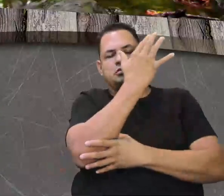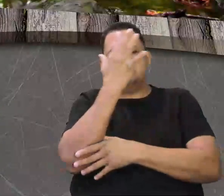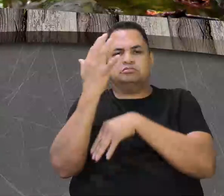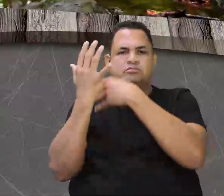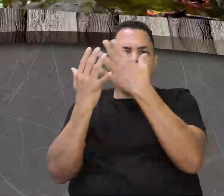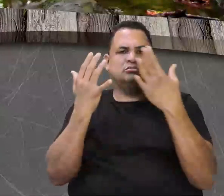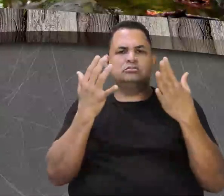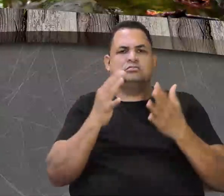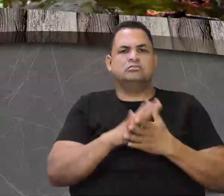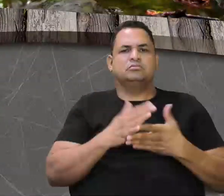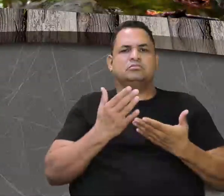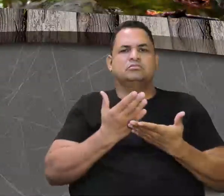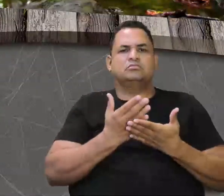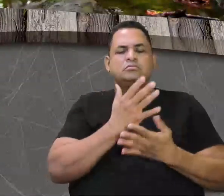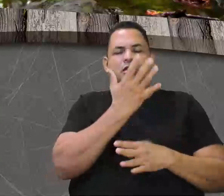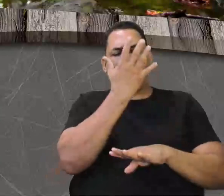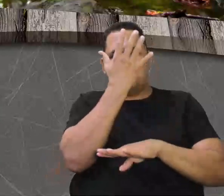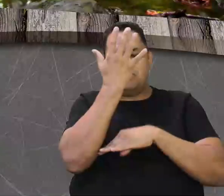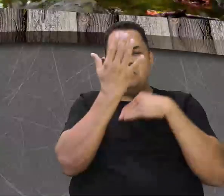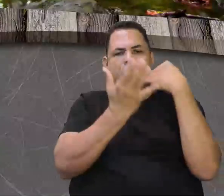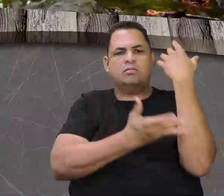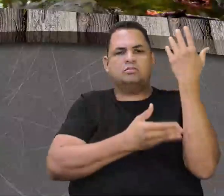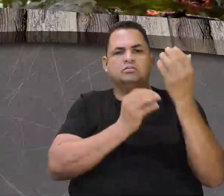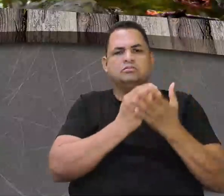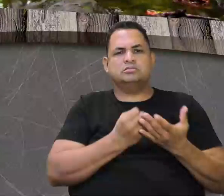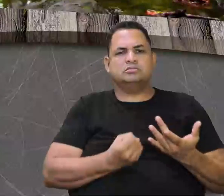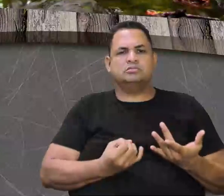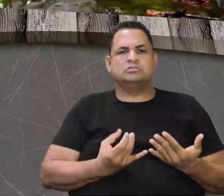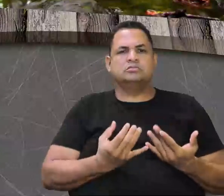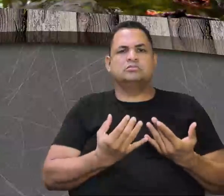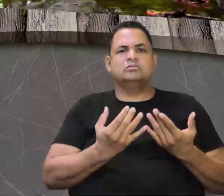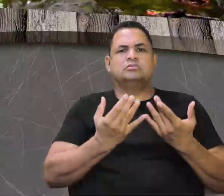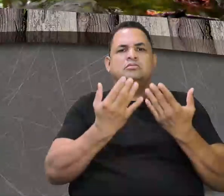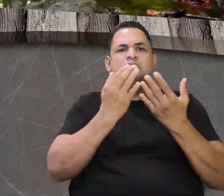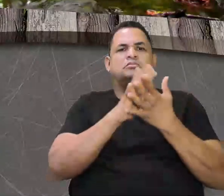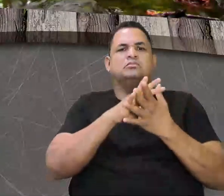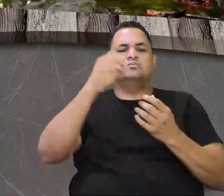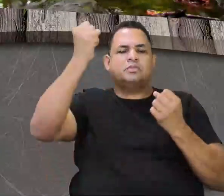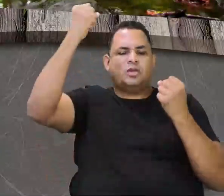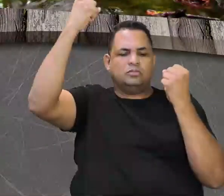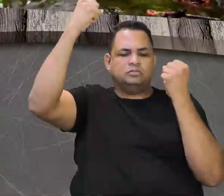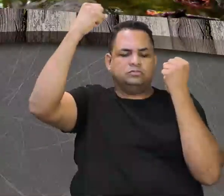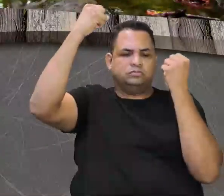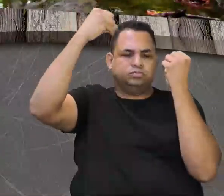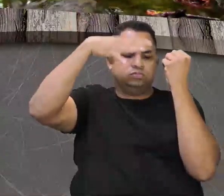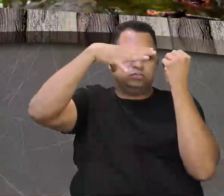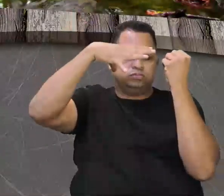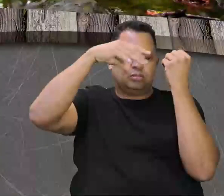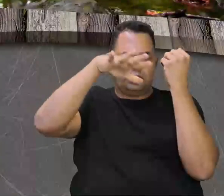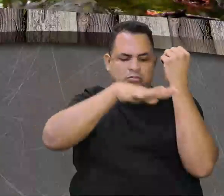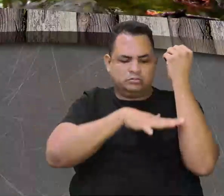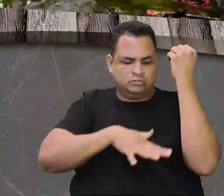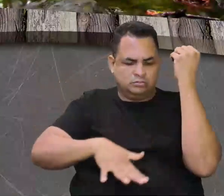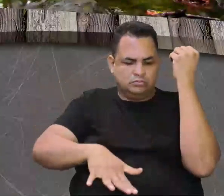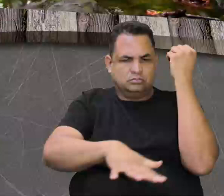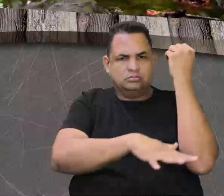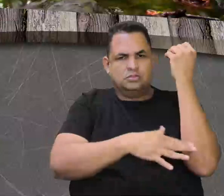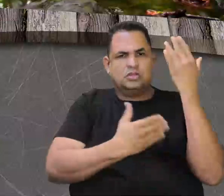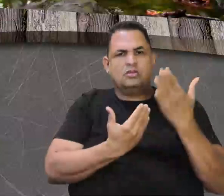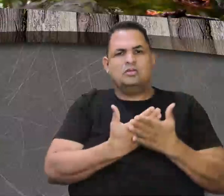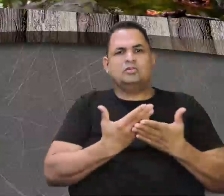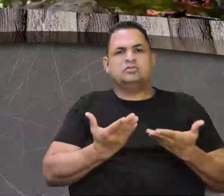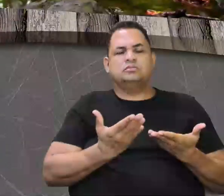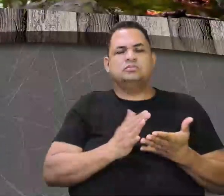cobertura vegetal, desmatamento, você libera, ele começa a evaporar, porque o sol incide sobre ele, e aí ele começa a